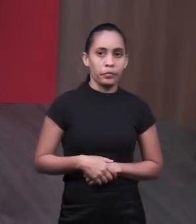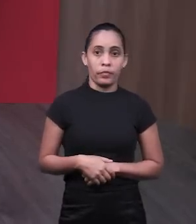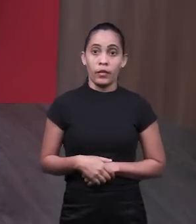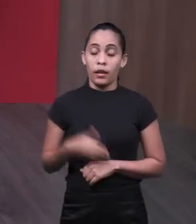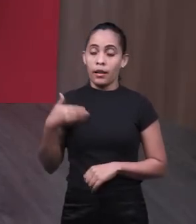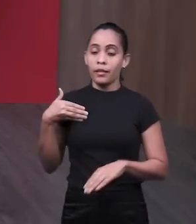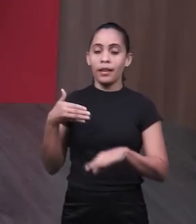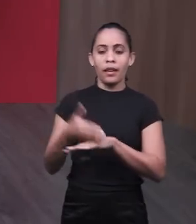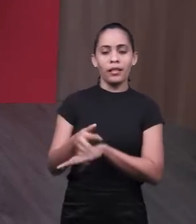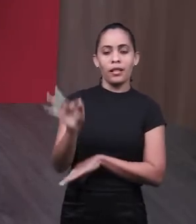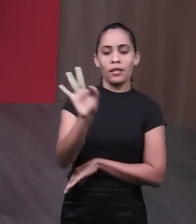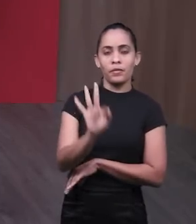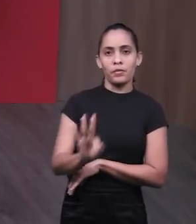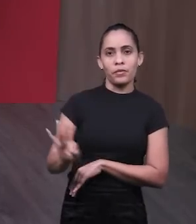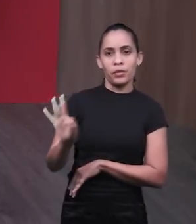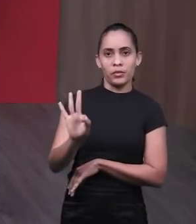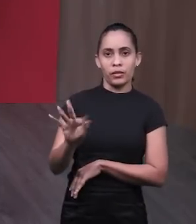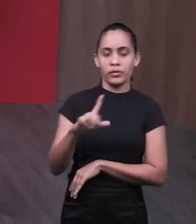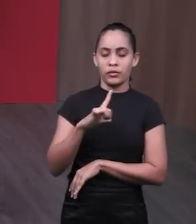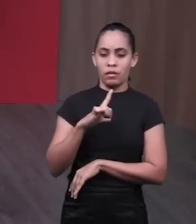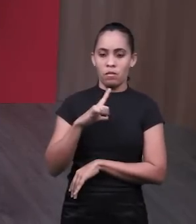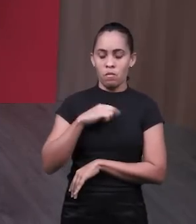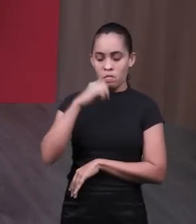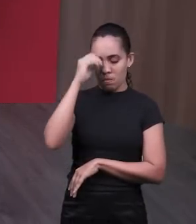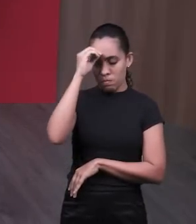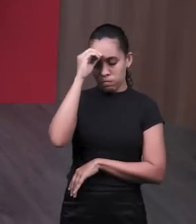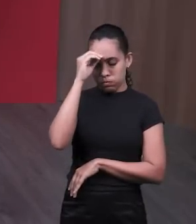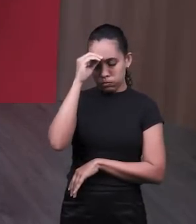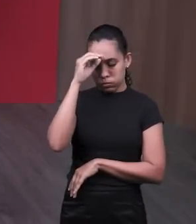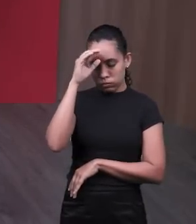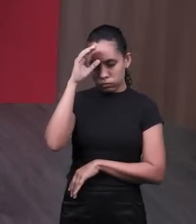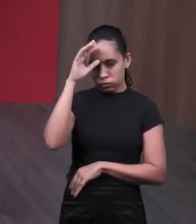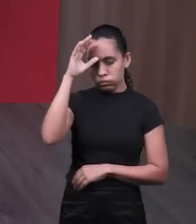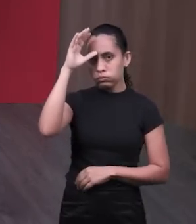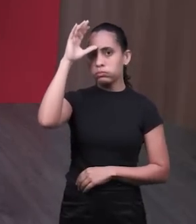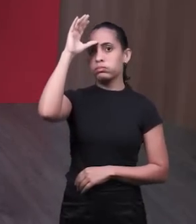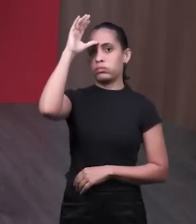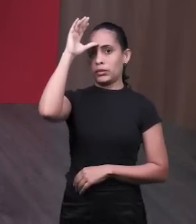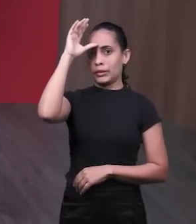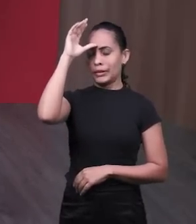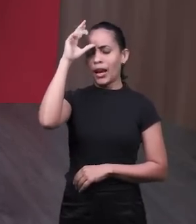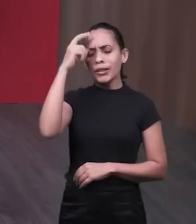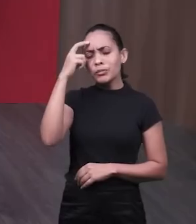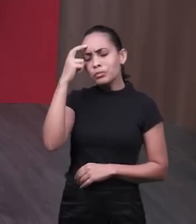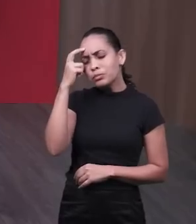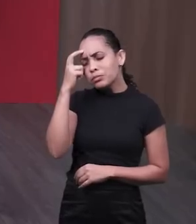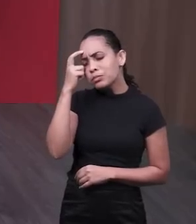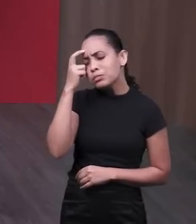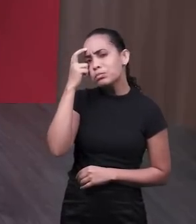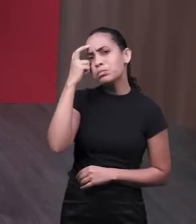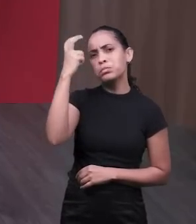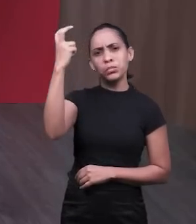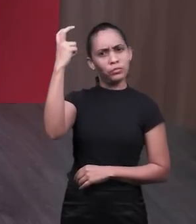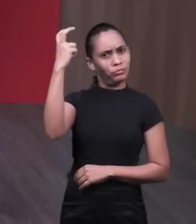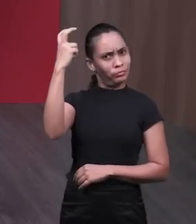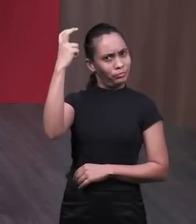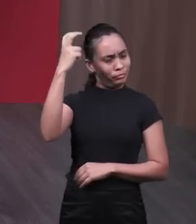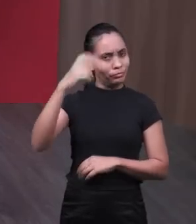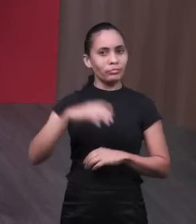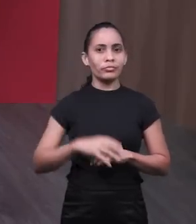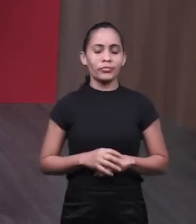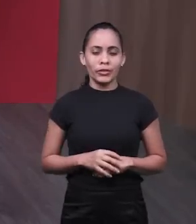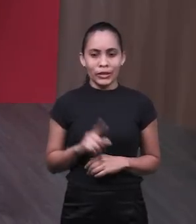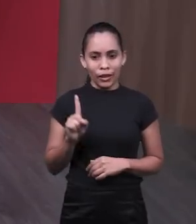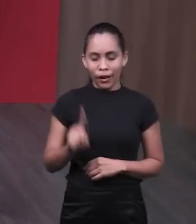no meio universitário e ele começa a adquirir conhecimento. E isso dá a ele cultura, o saber não ocupa